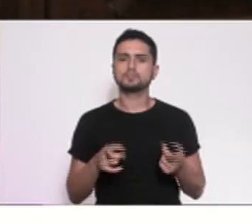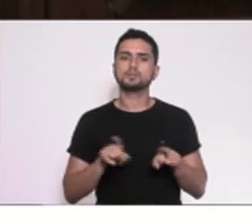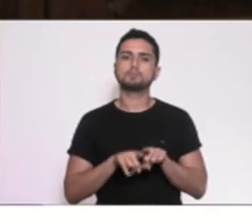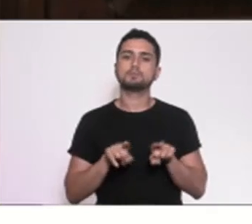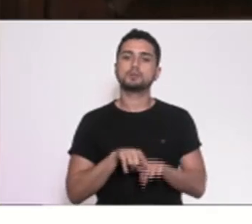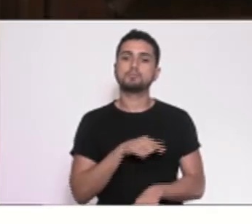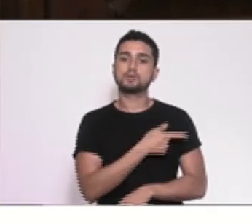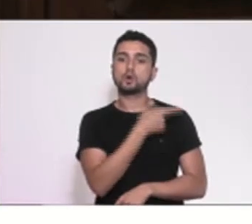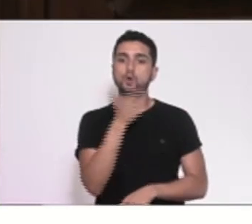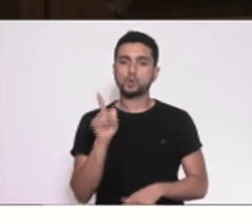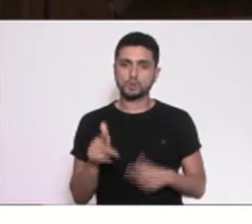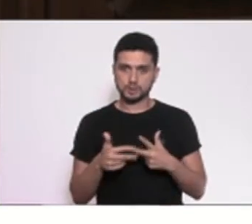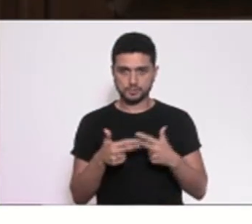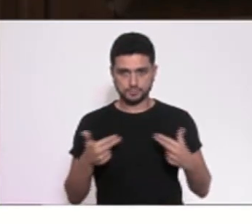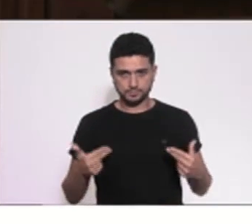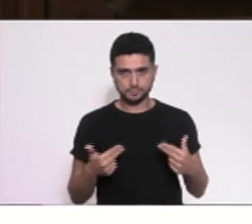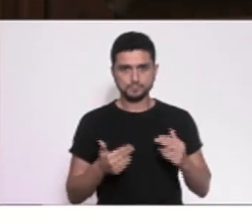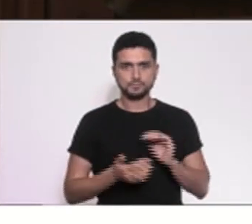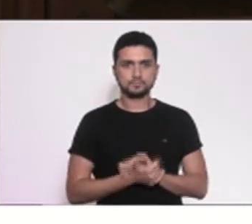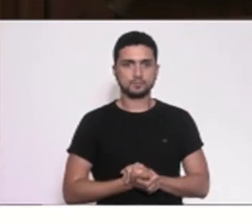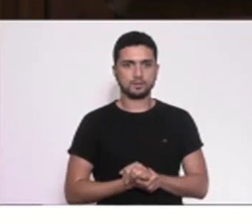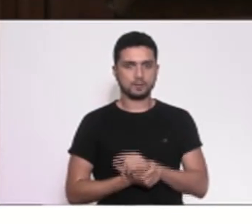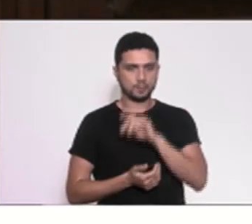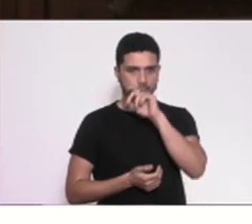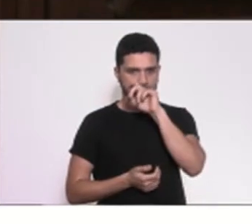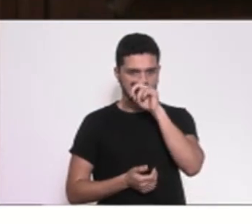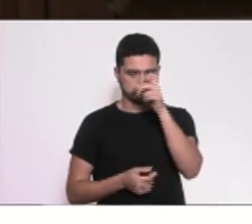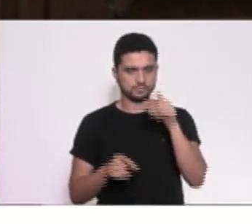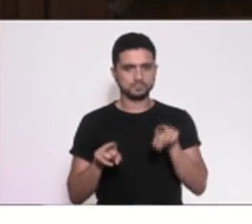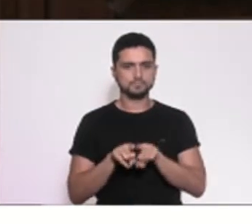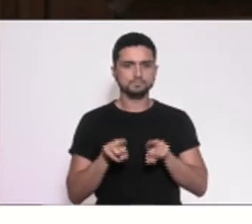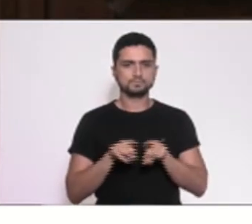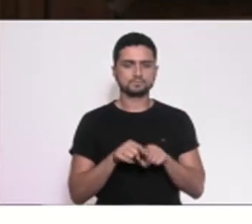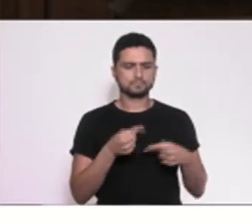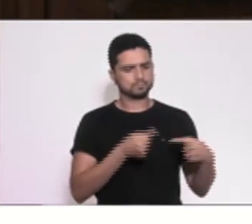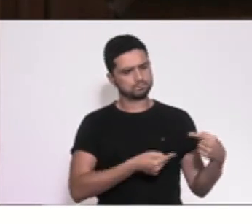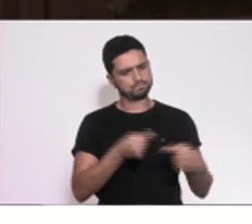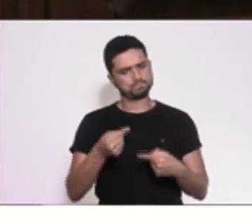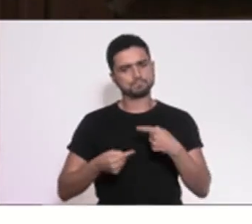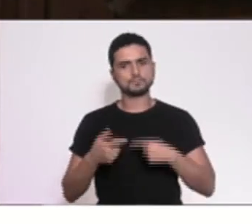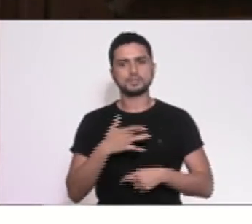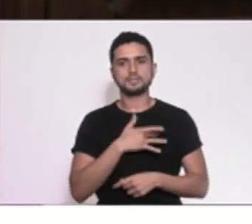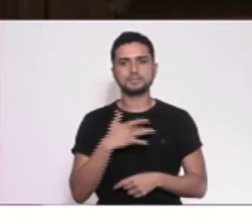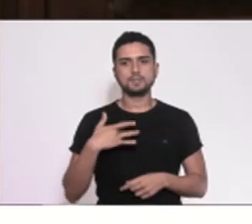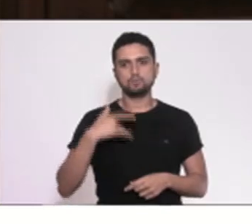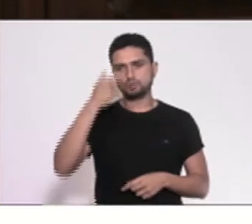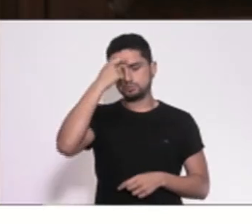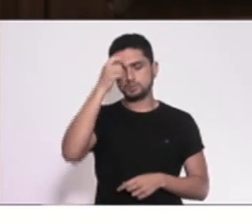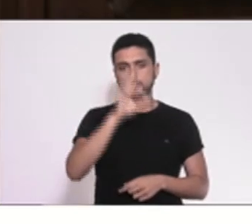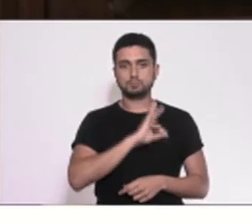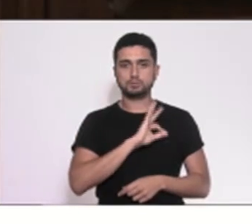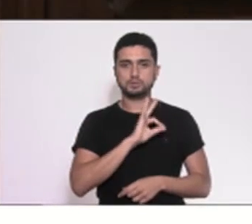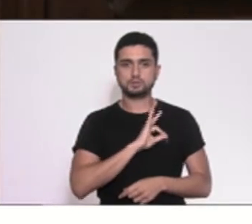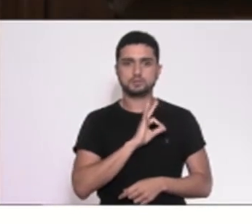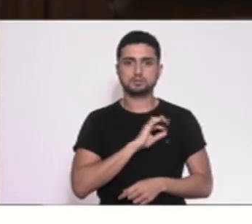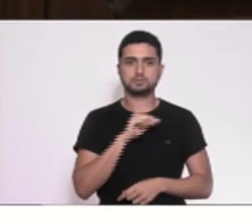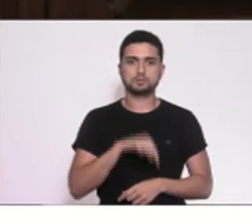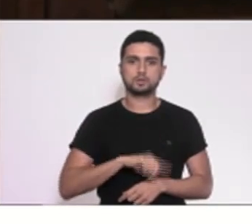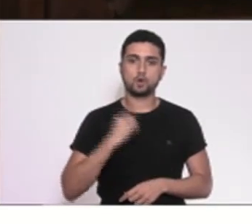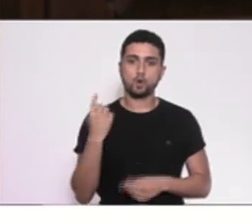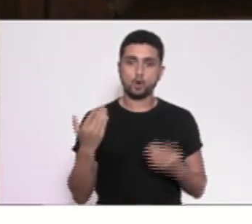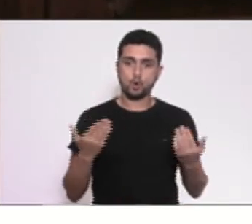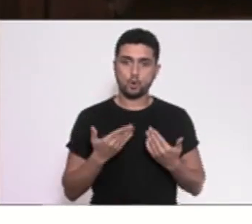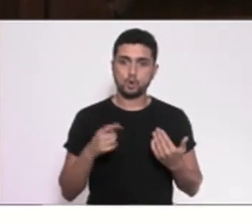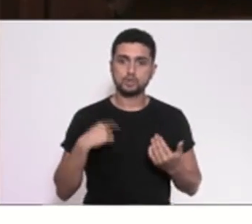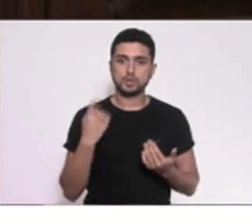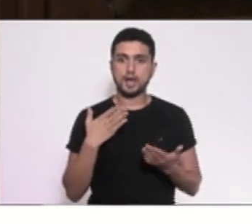debate, inclusive, para que a gente possa ampliar esse debate sobre saúde mental dos policiais, aprovamos hoje,